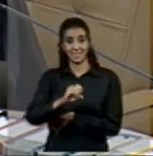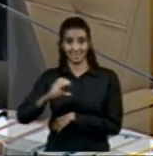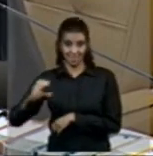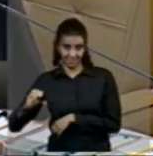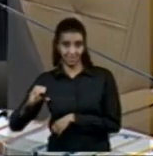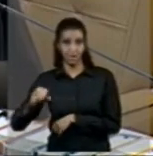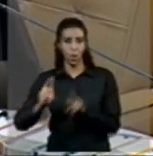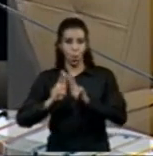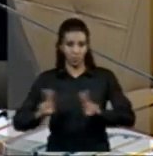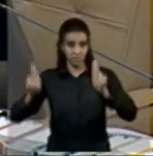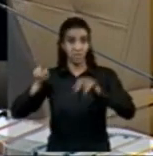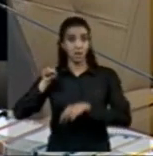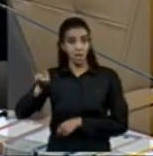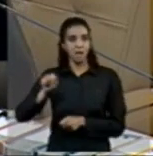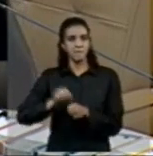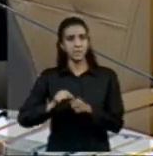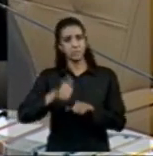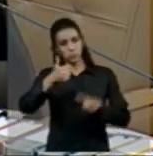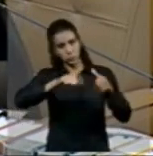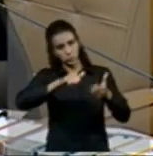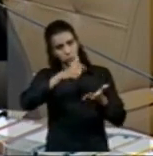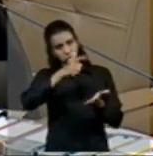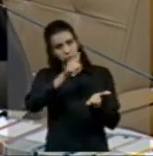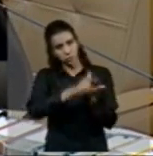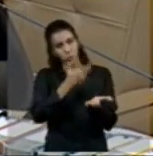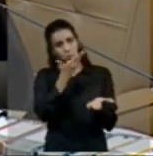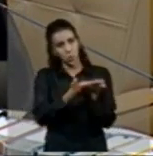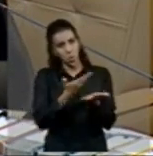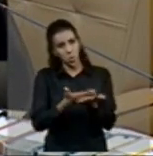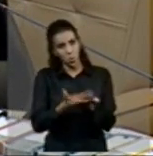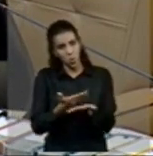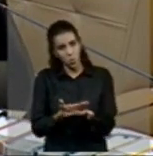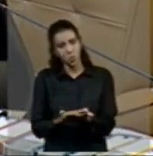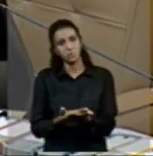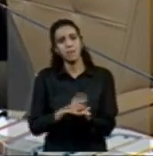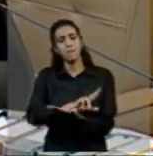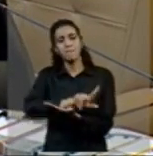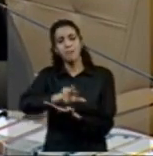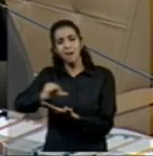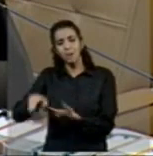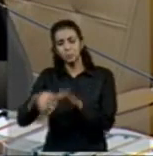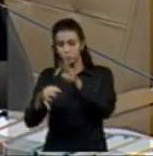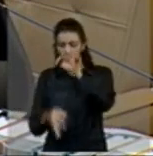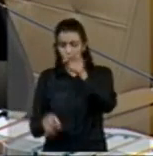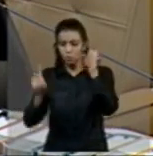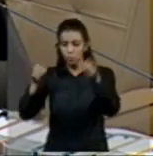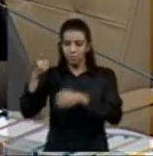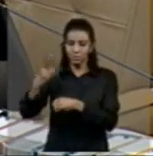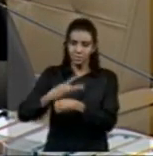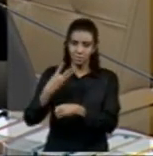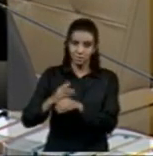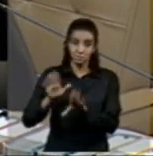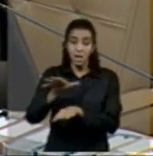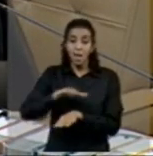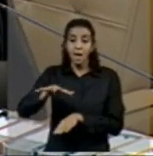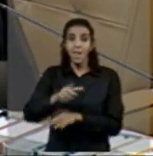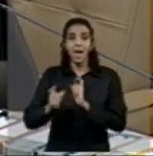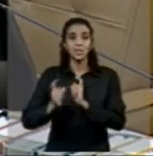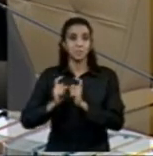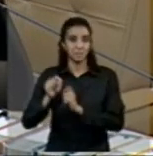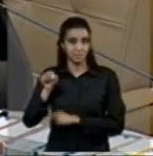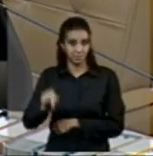Catarina, realizou uma importante revisão bibliográfica a respeito da terceirização no campo teórico da